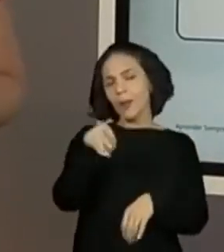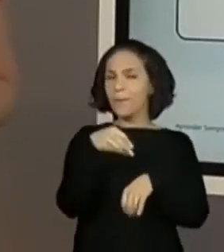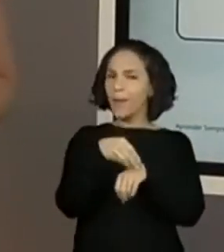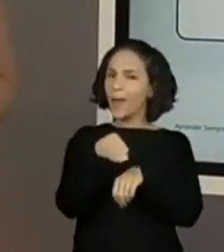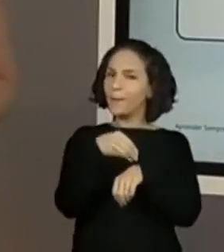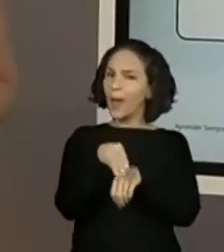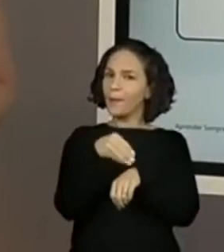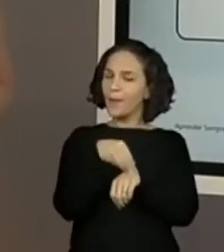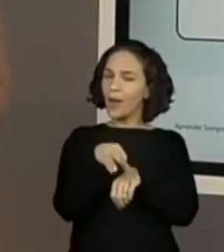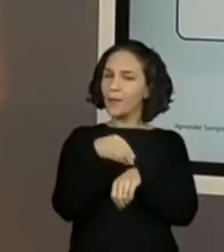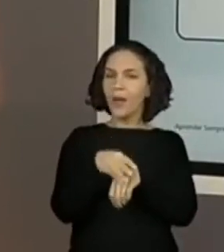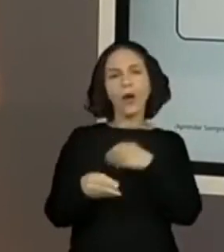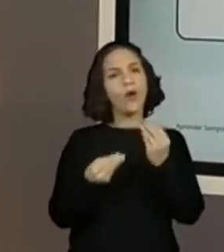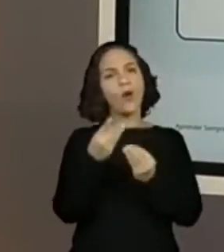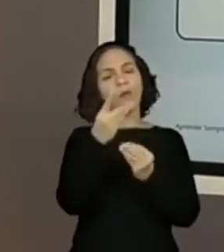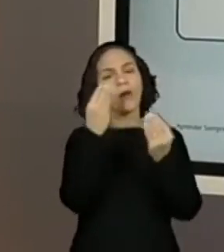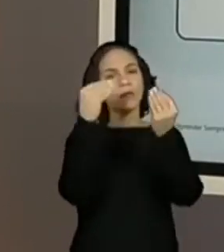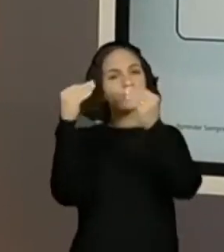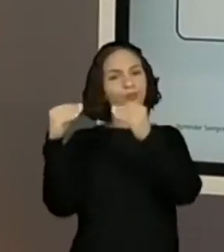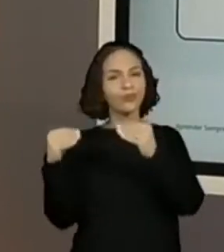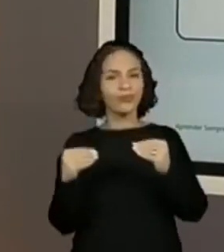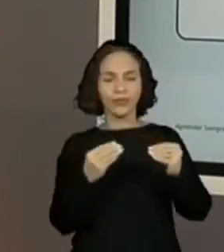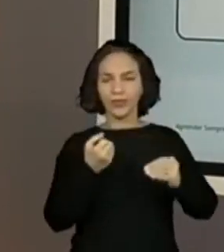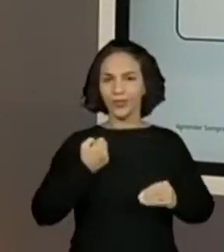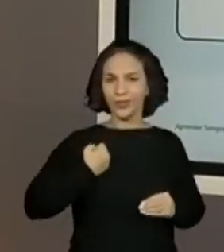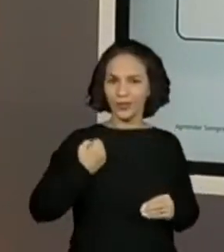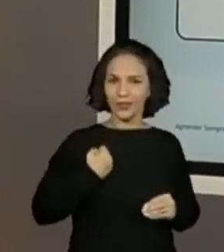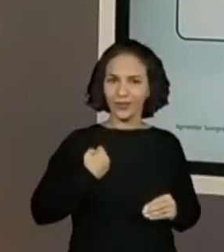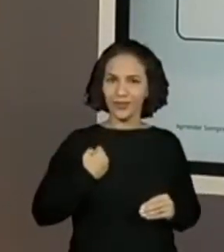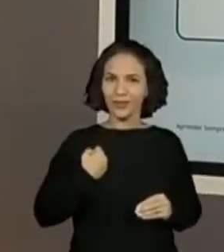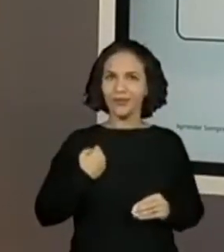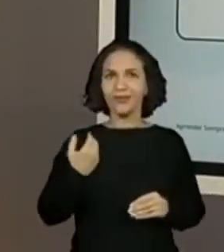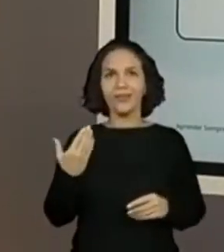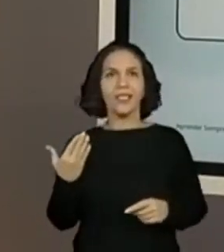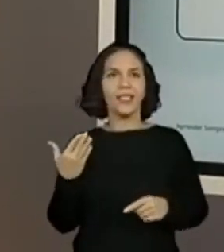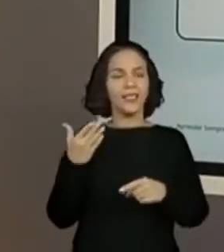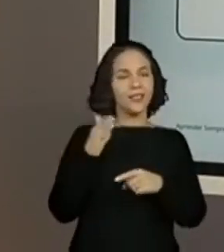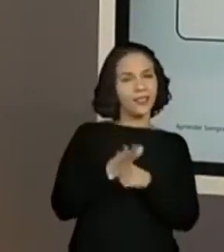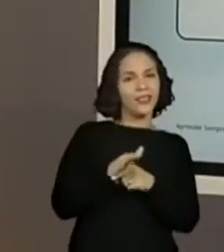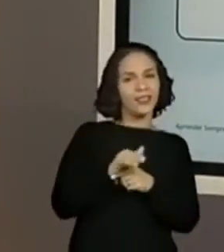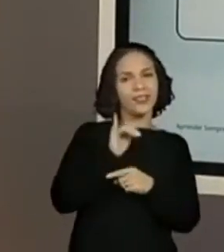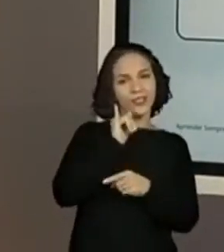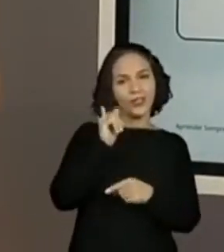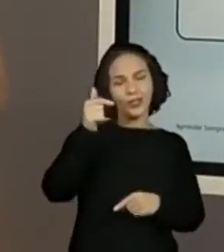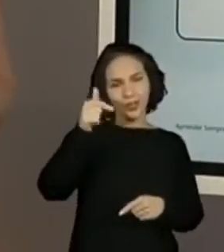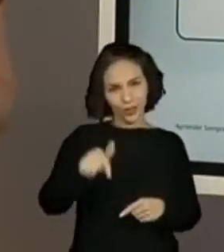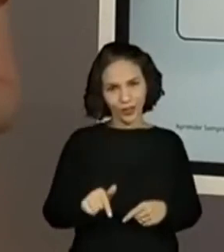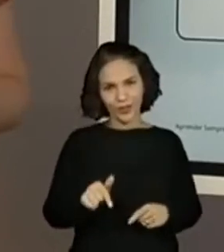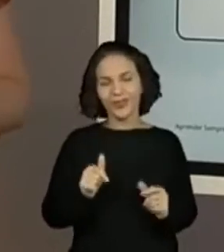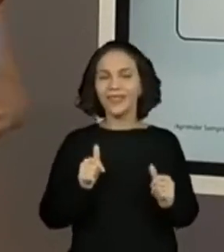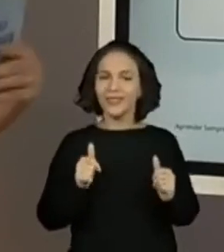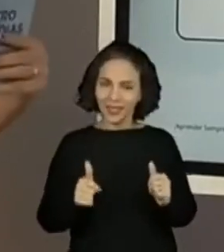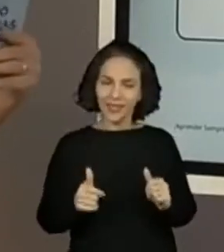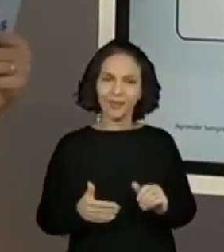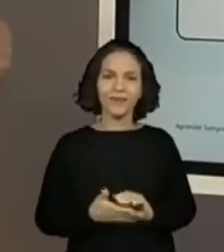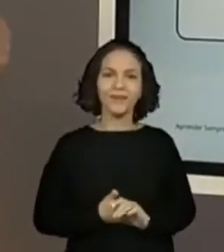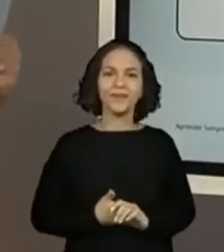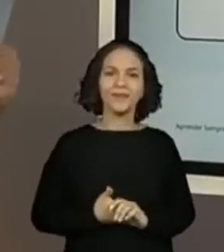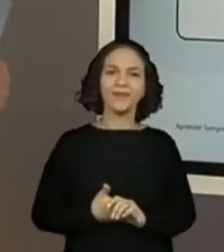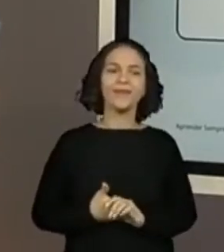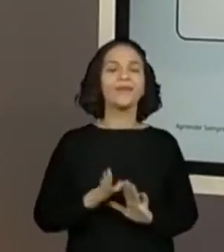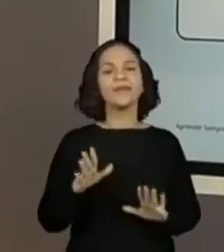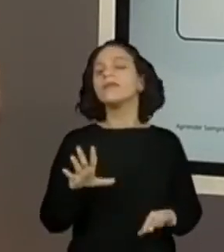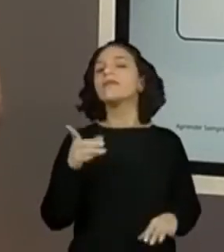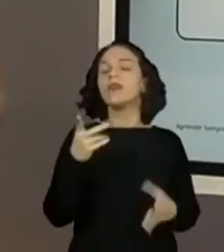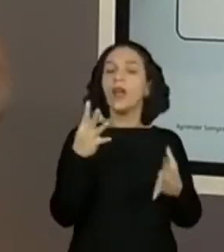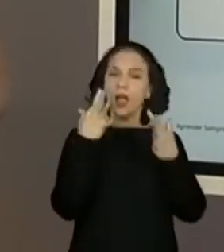aí, como que você vai preencher esses 10 números. Ela vai te reeditar, tá bom? Os números? Então, eu vou reeditar agora, você separa